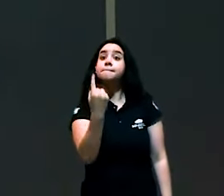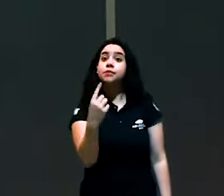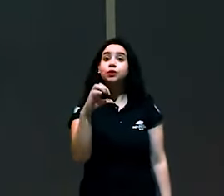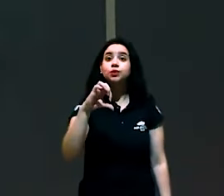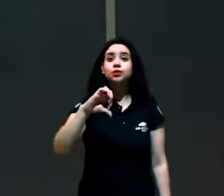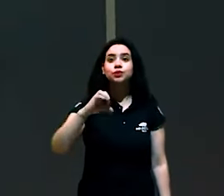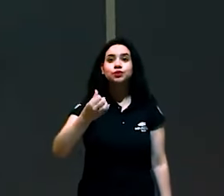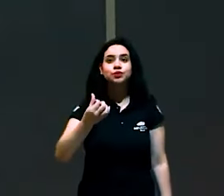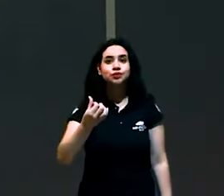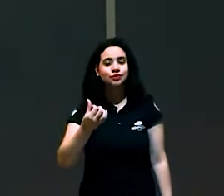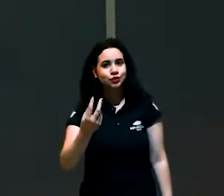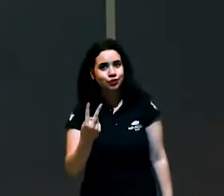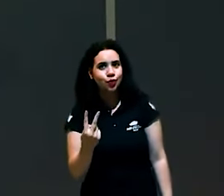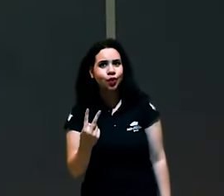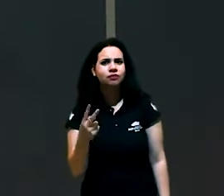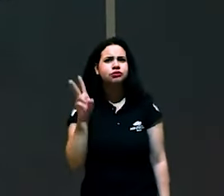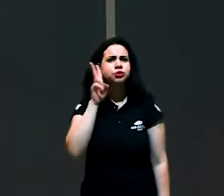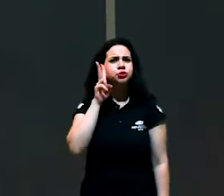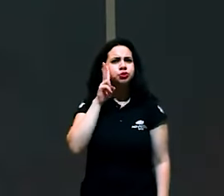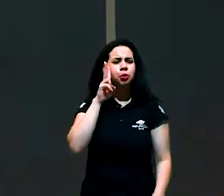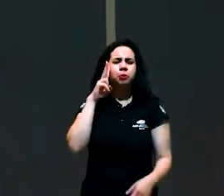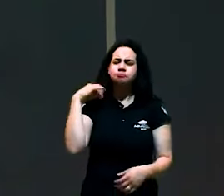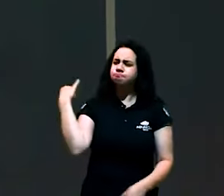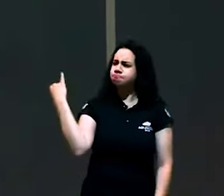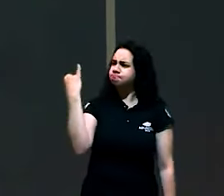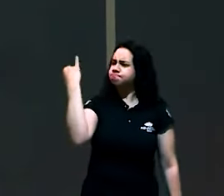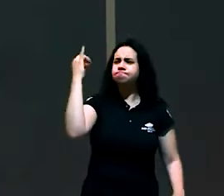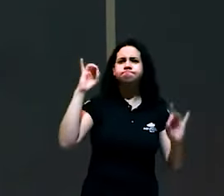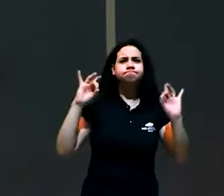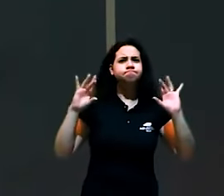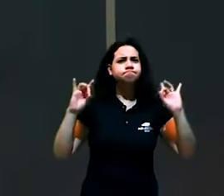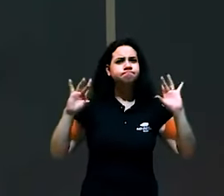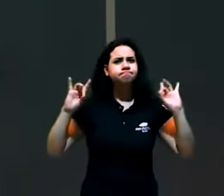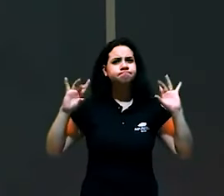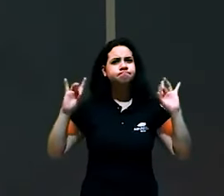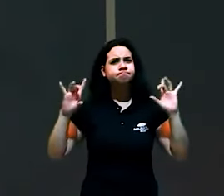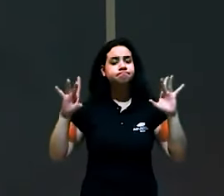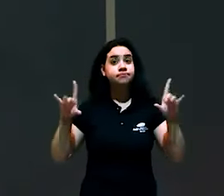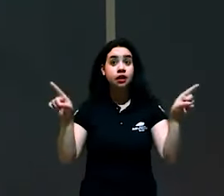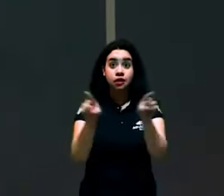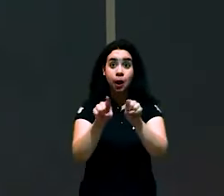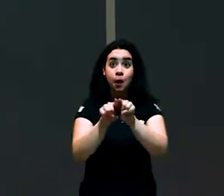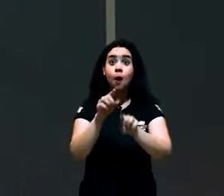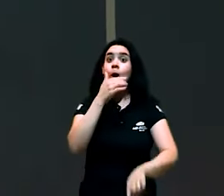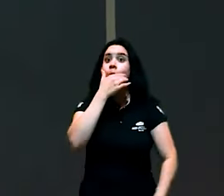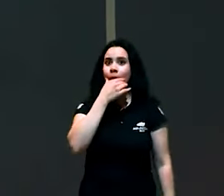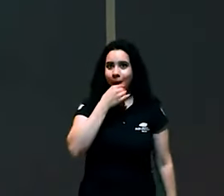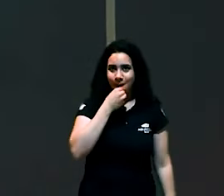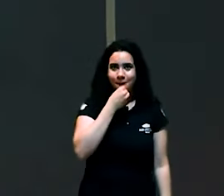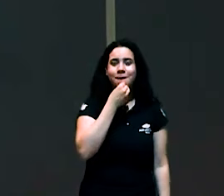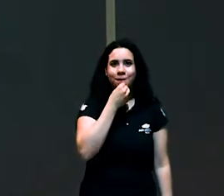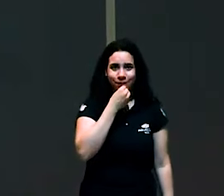1962, as histórias preciosas. Porém, há aqui um homem que impactou depois de estar